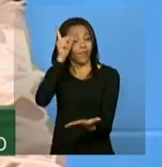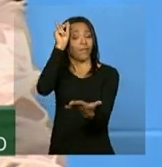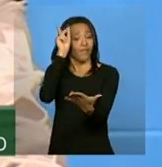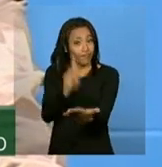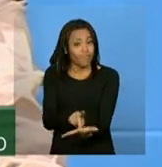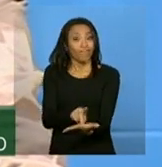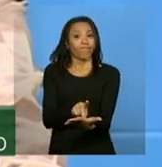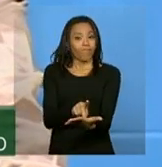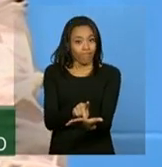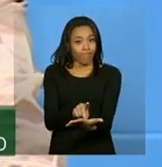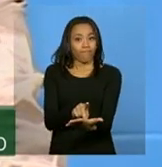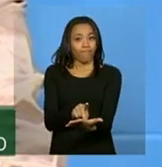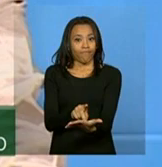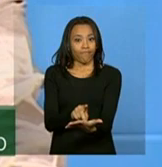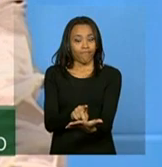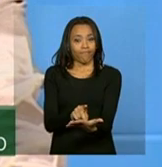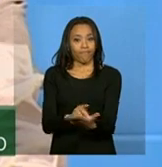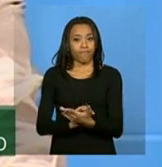honestos